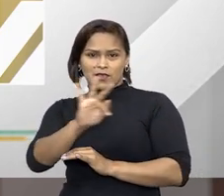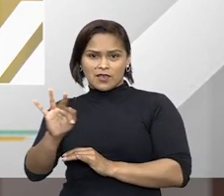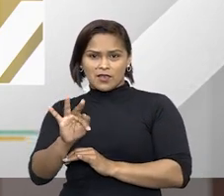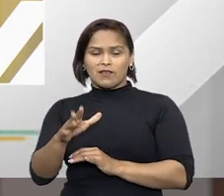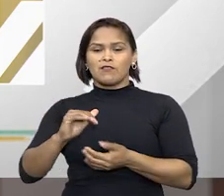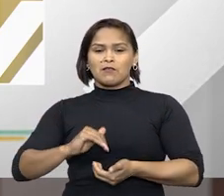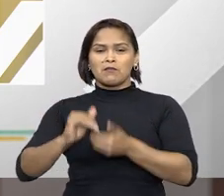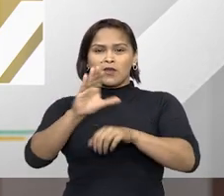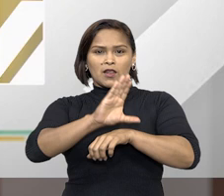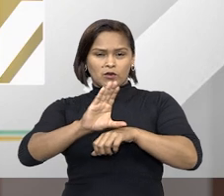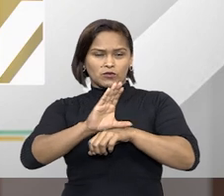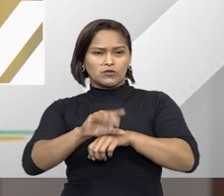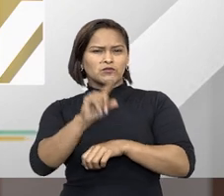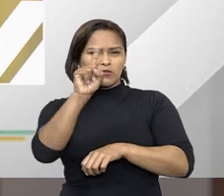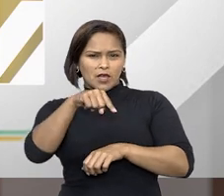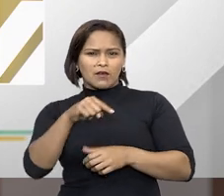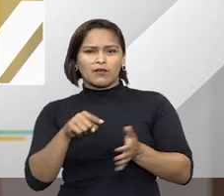isso?